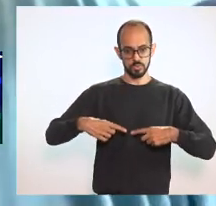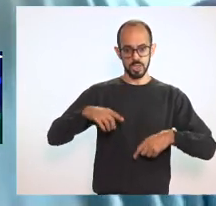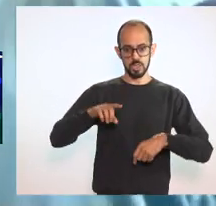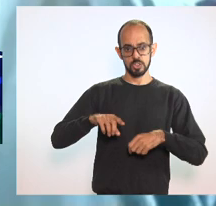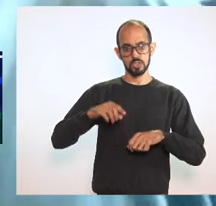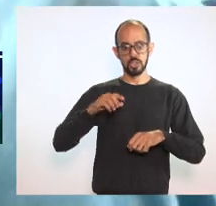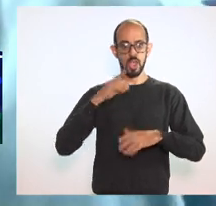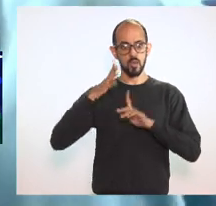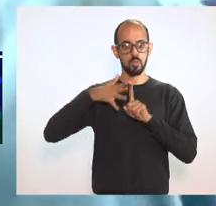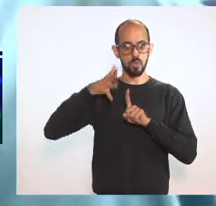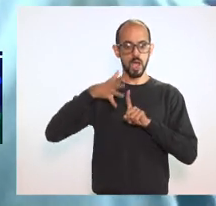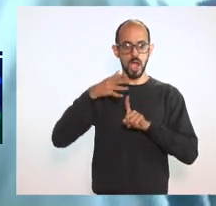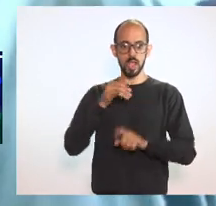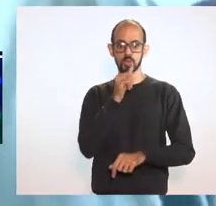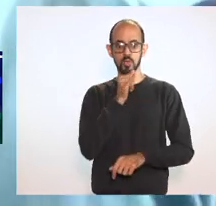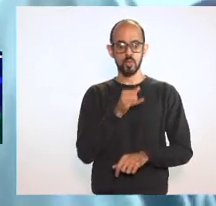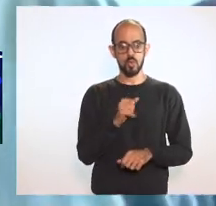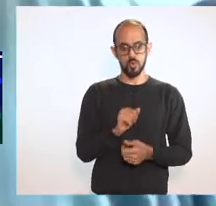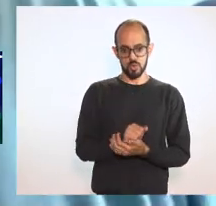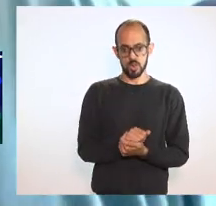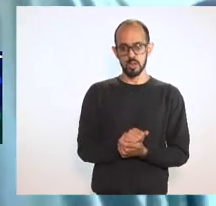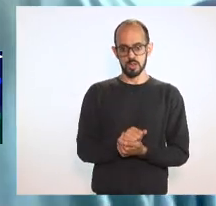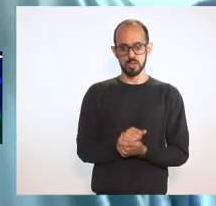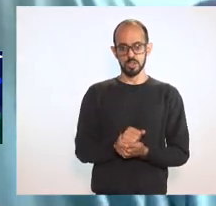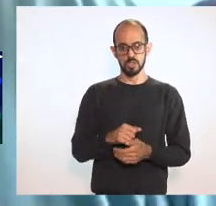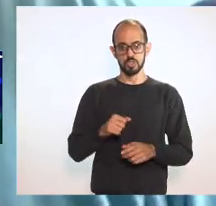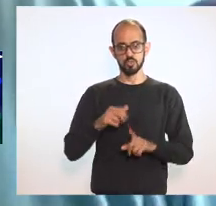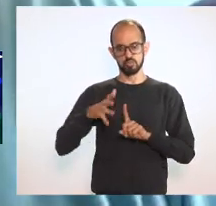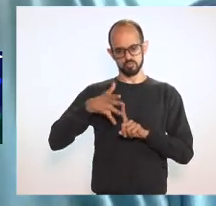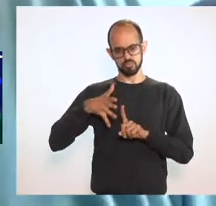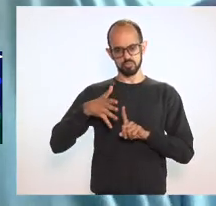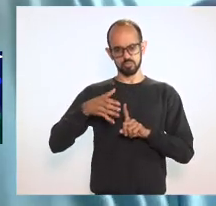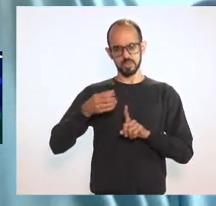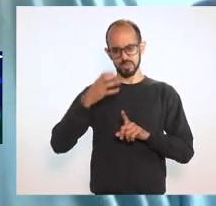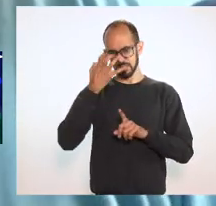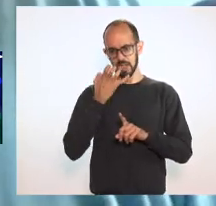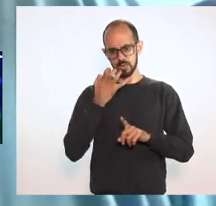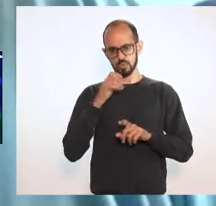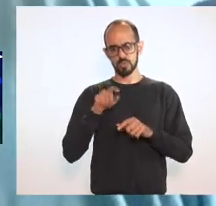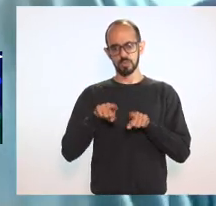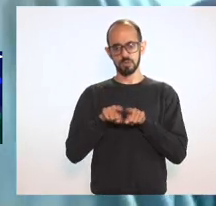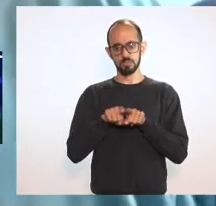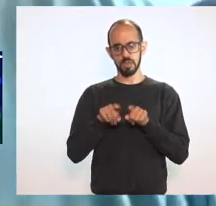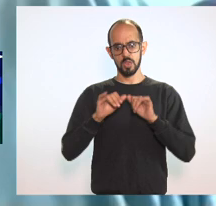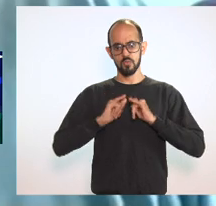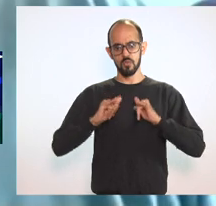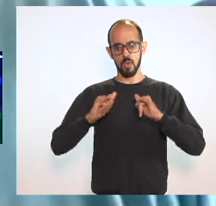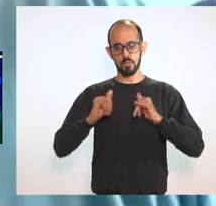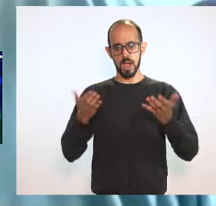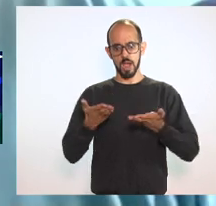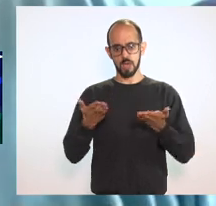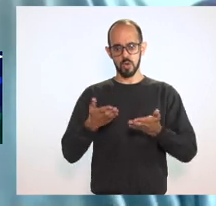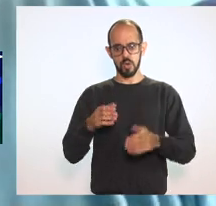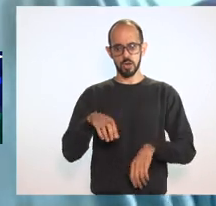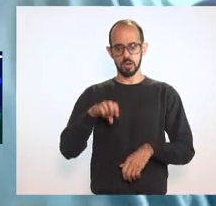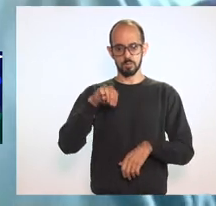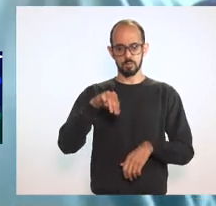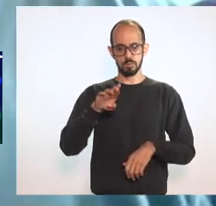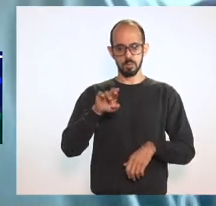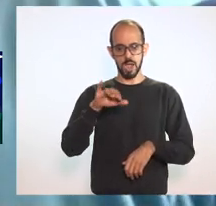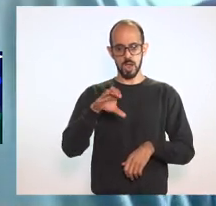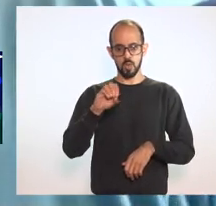Este é o objeto do meu da minha visão informar a todos e o ministro marco Aurélio do STF